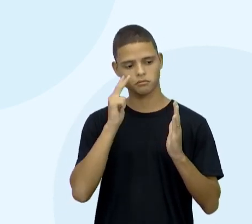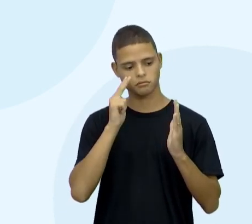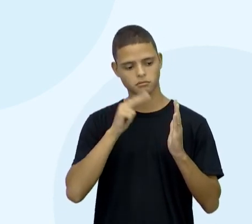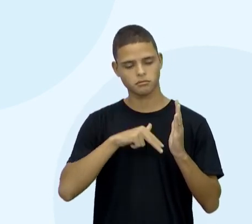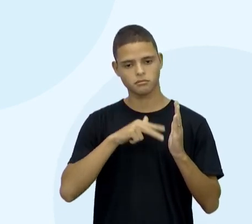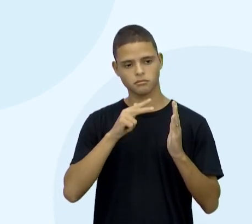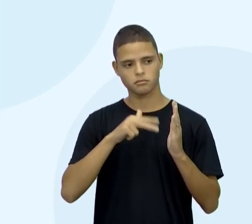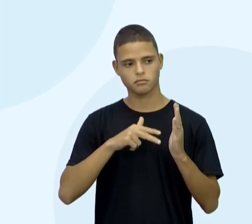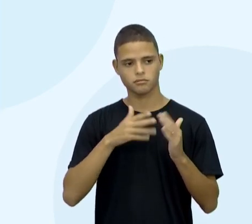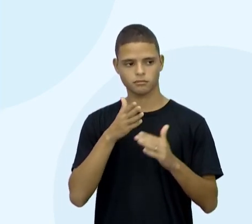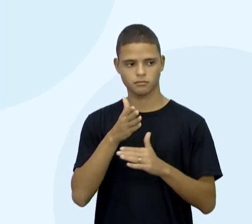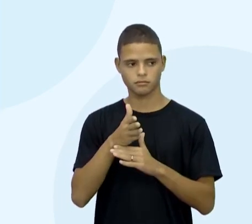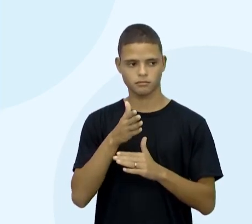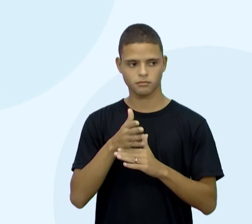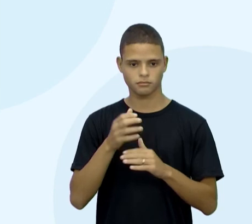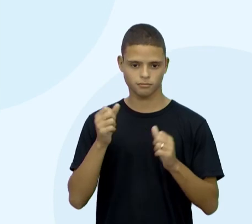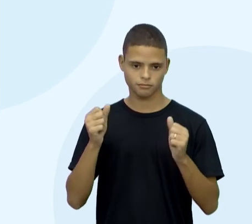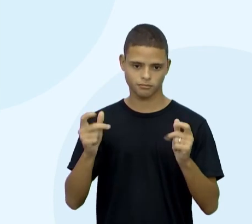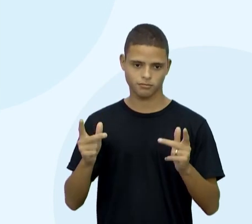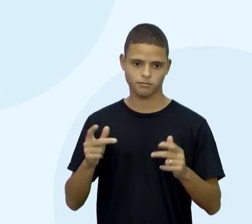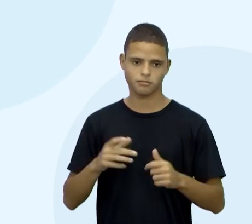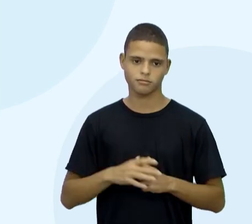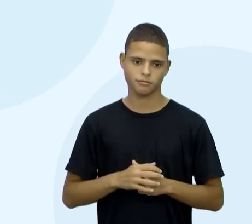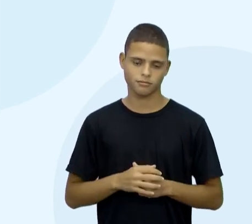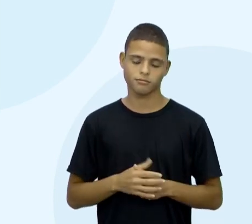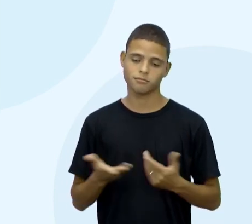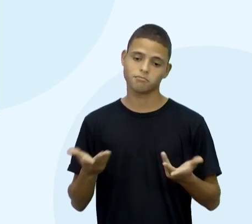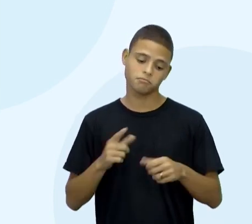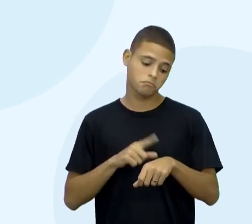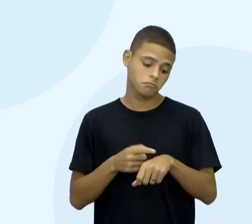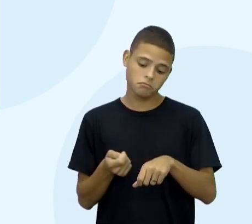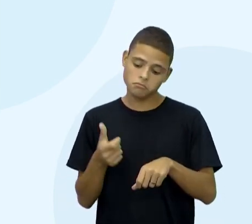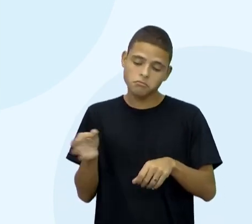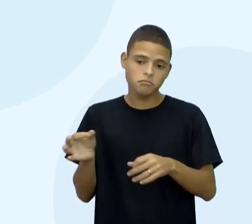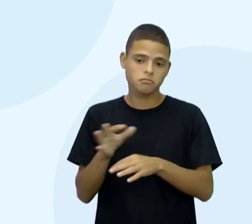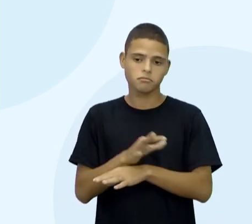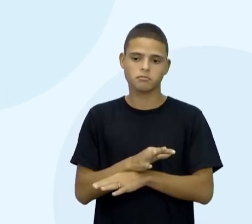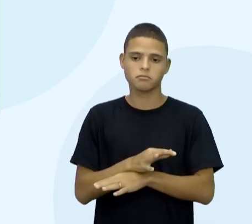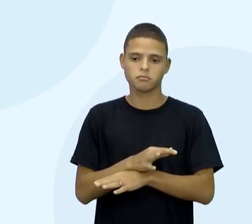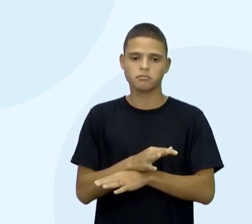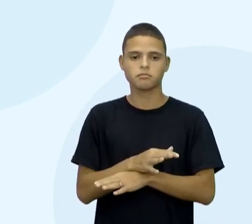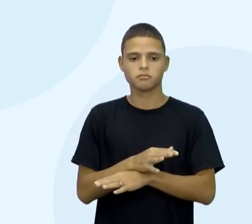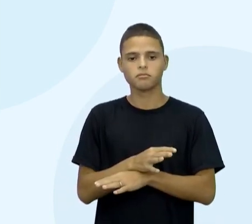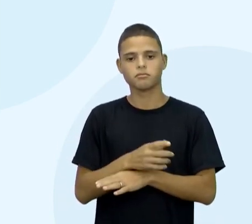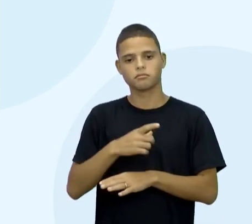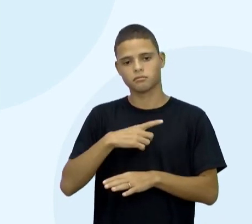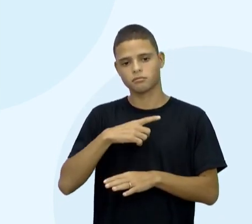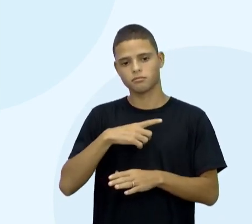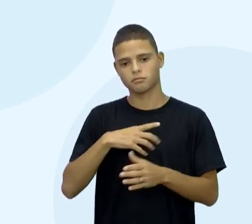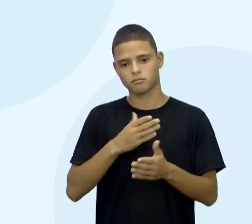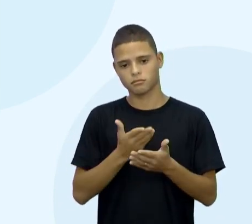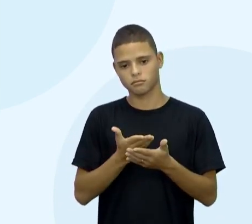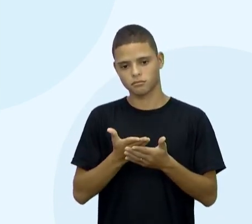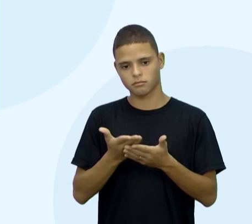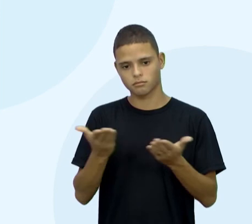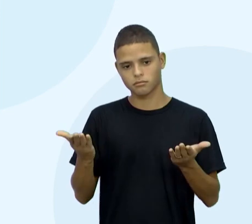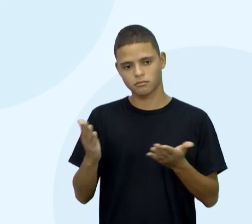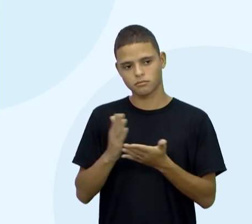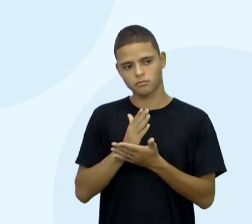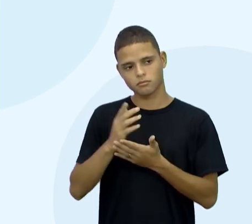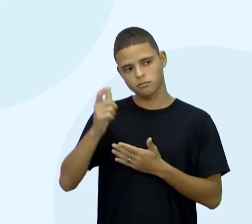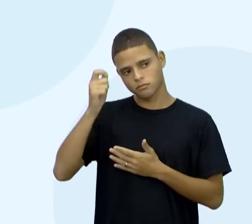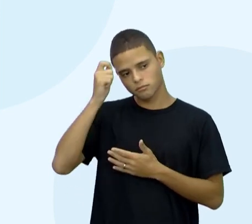acessar esse material para ler. E estamos chegando no fim. Após esse levantamento, vai ficar aí para vocês dessas hipóteses